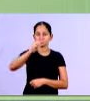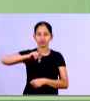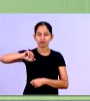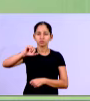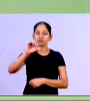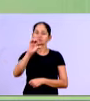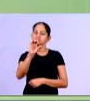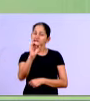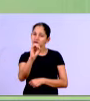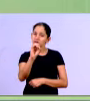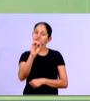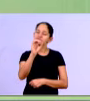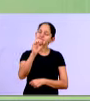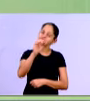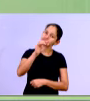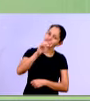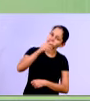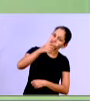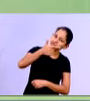0,027? 0,15?